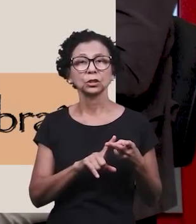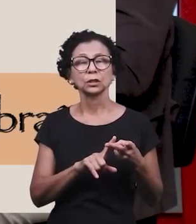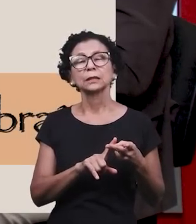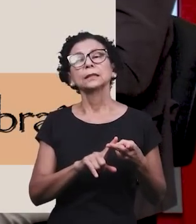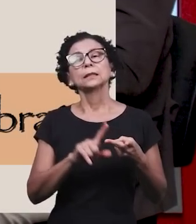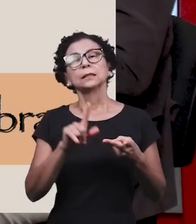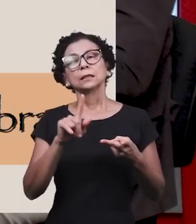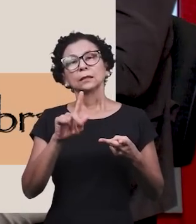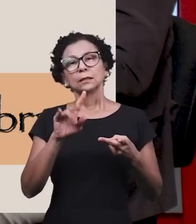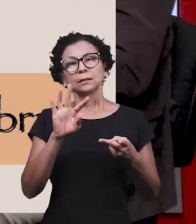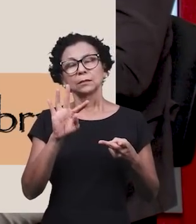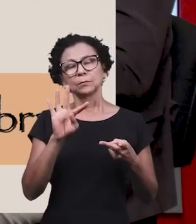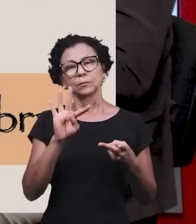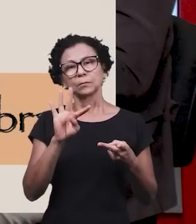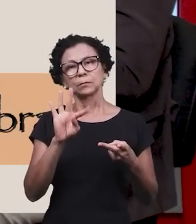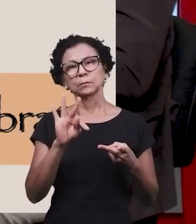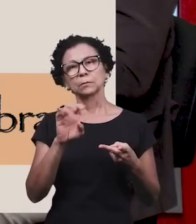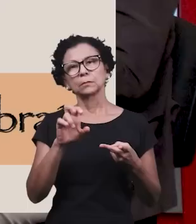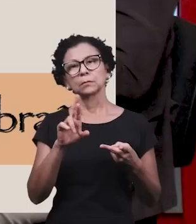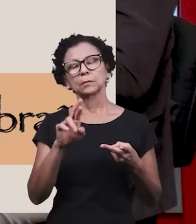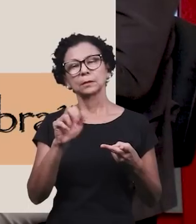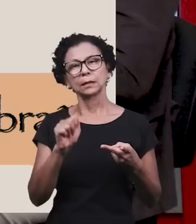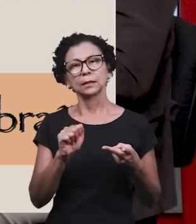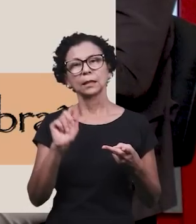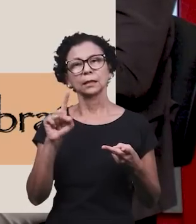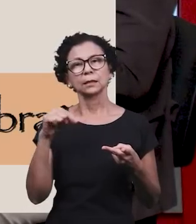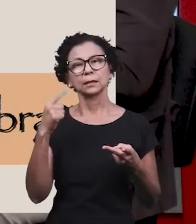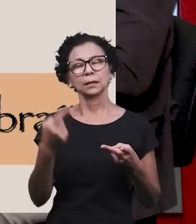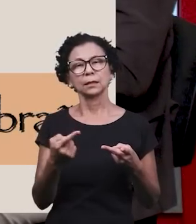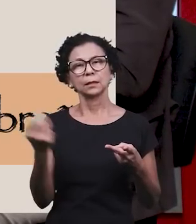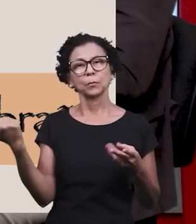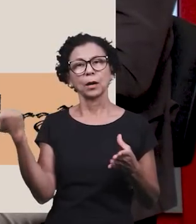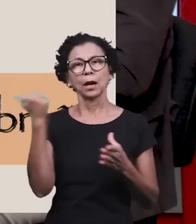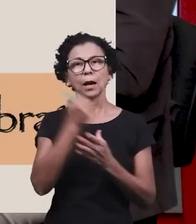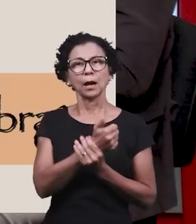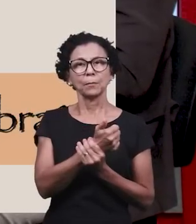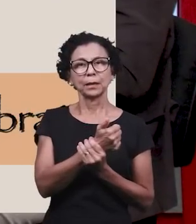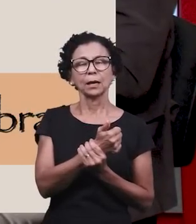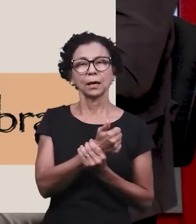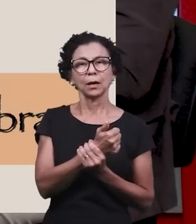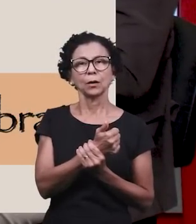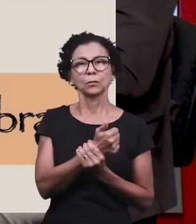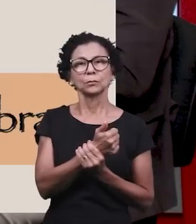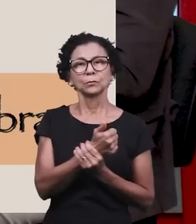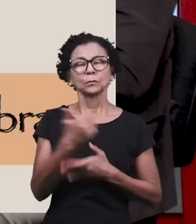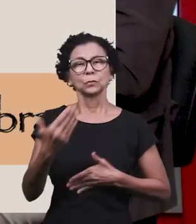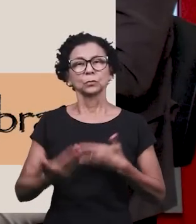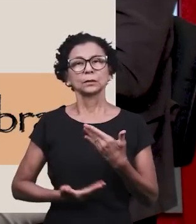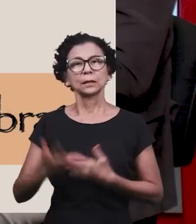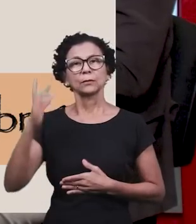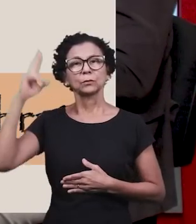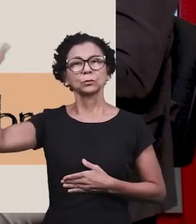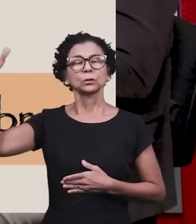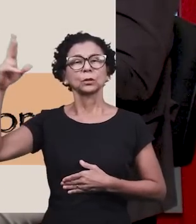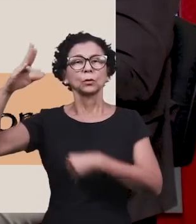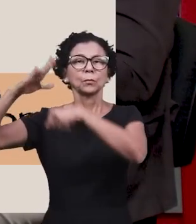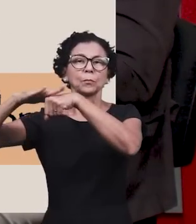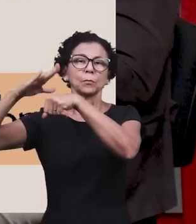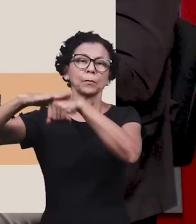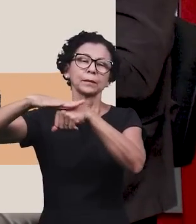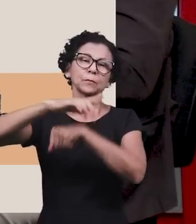inicialmente, mostrar uma ascendência de Abraão resumida, até aqui mesmo no